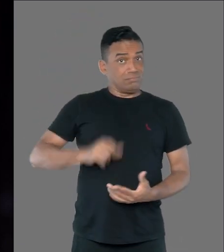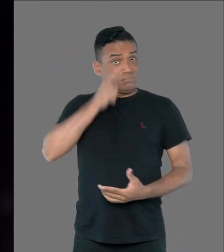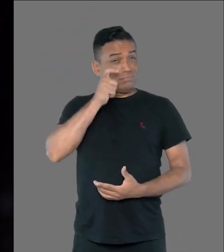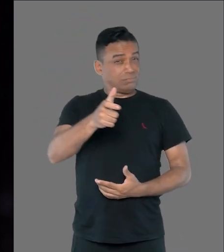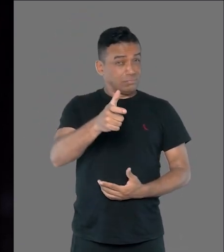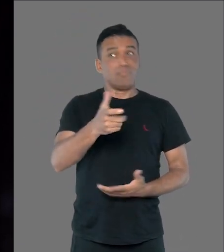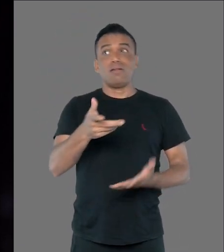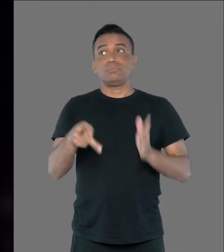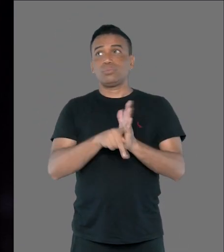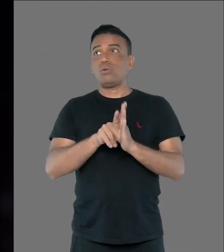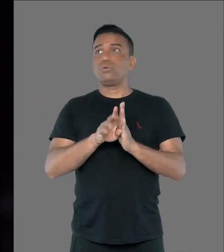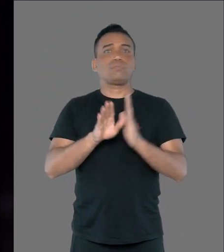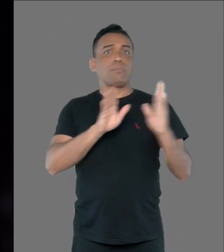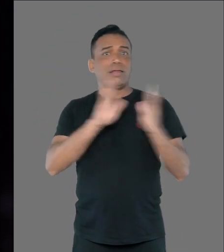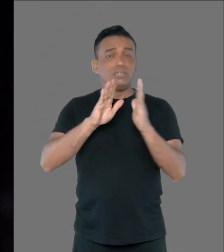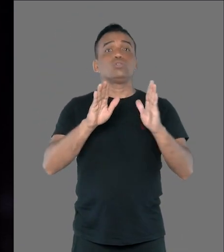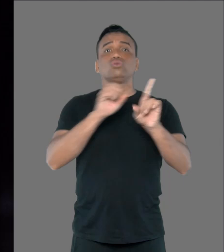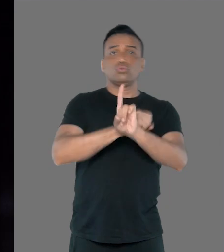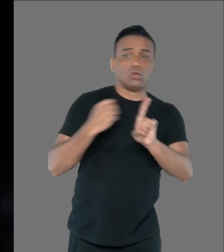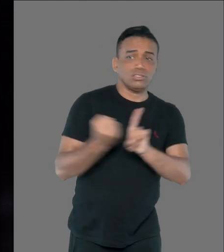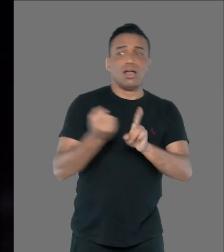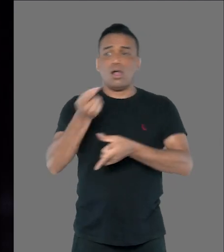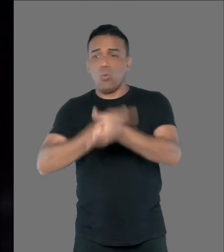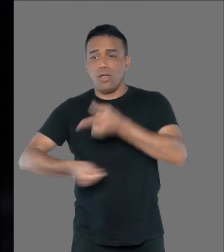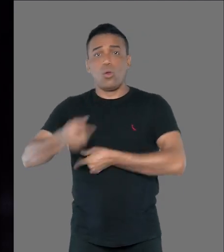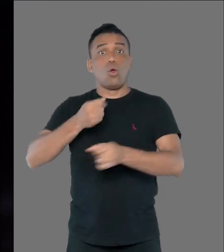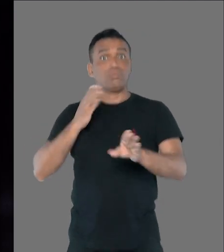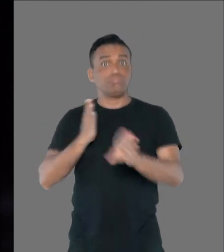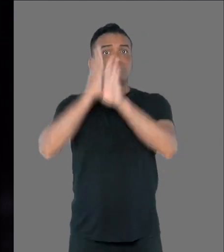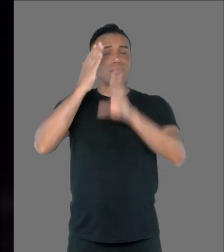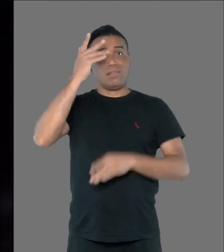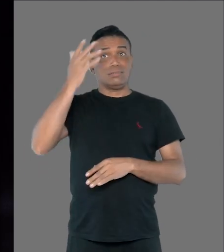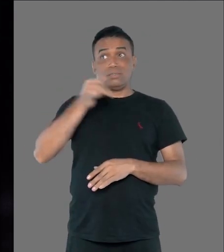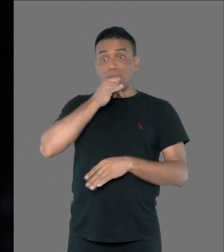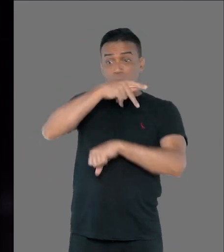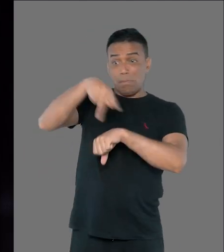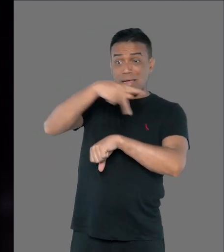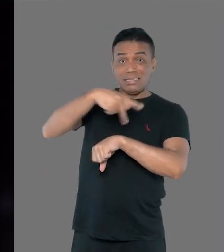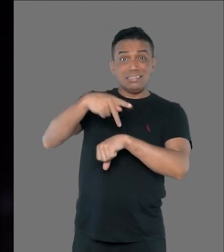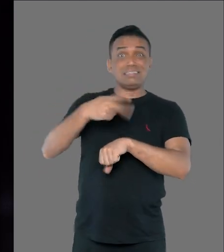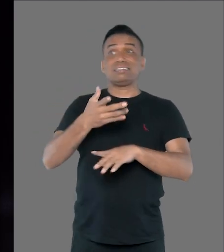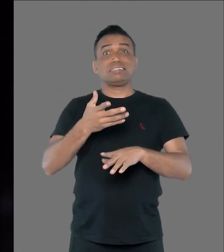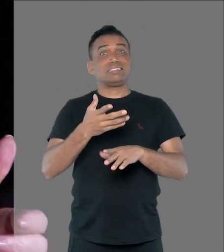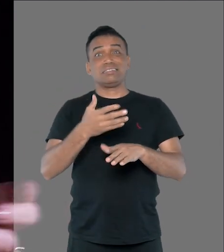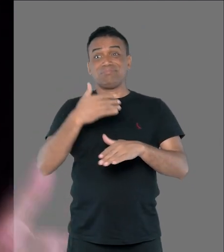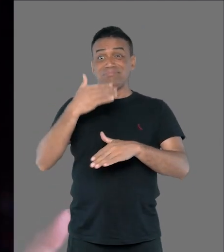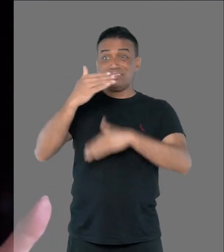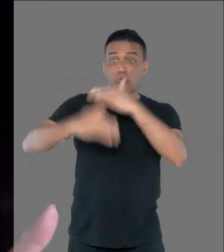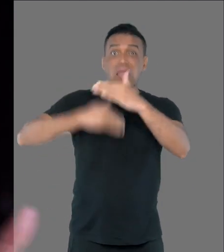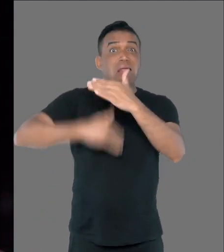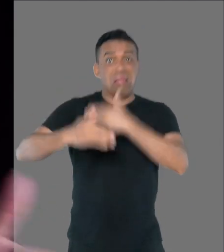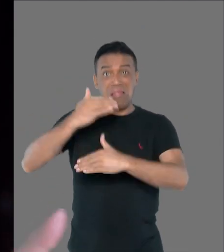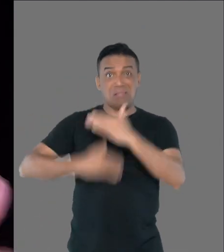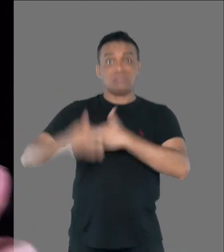quadro social e econômico eles encontrariam, porque eles saíam de um país extremamente atrasado, e a República, eu